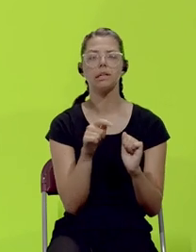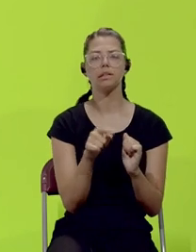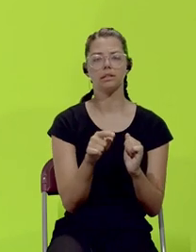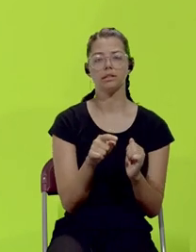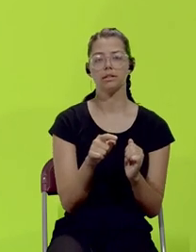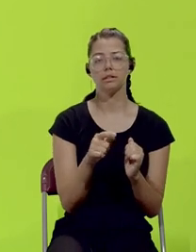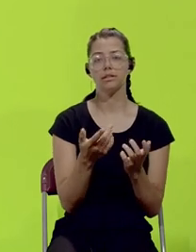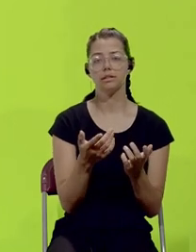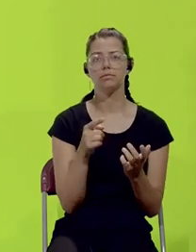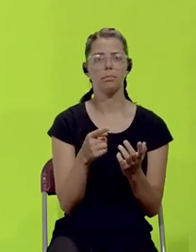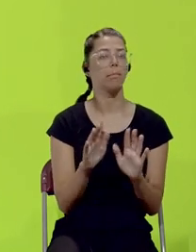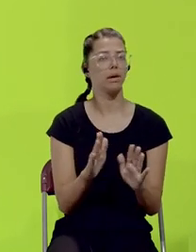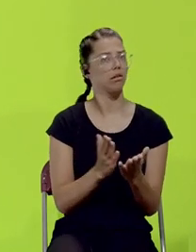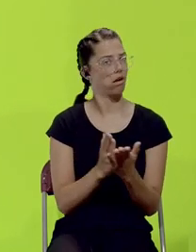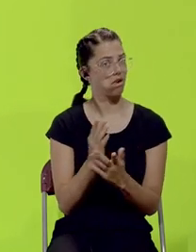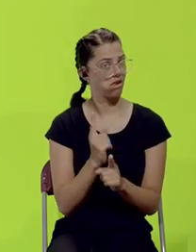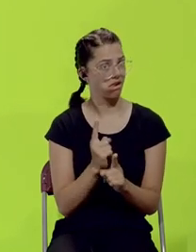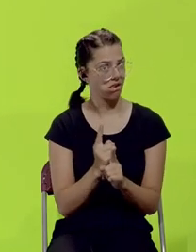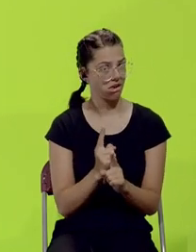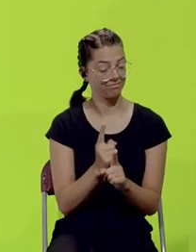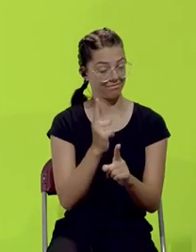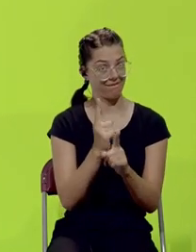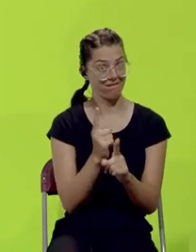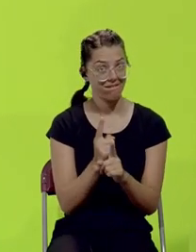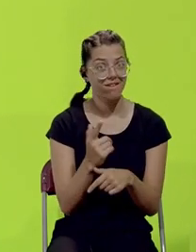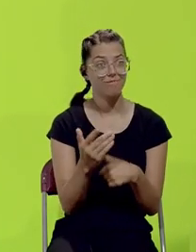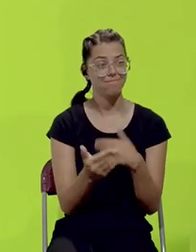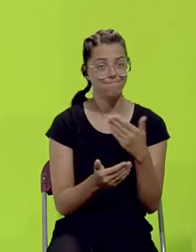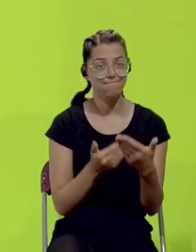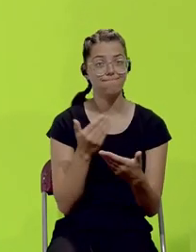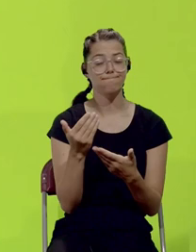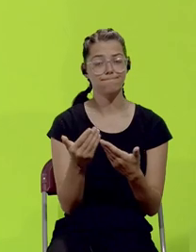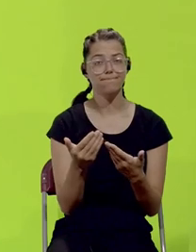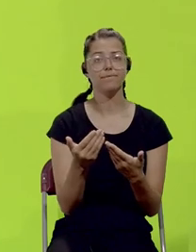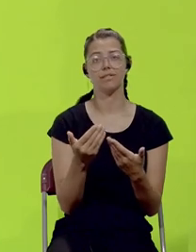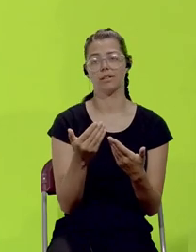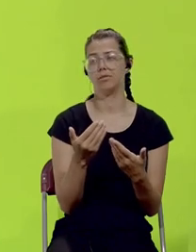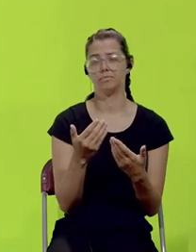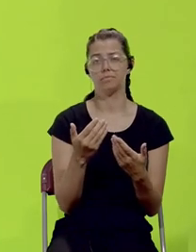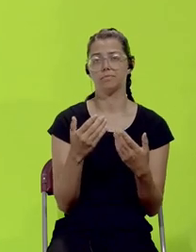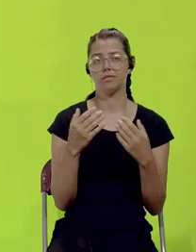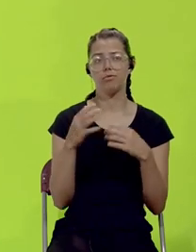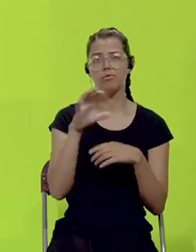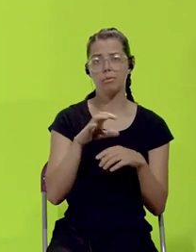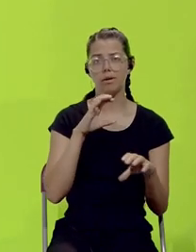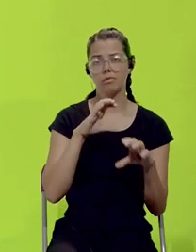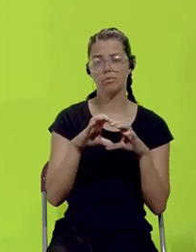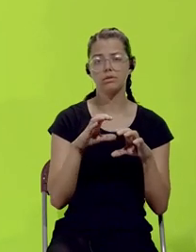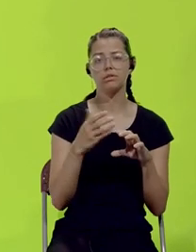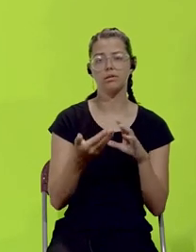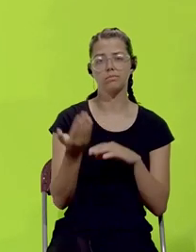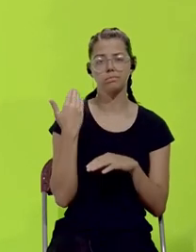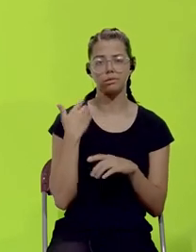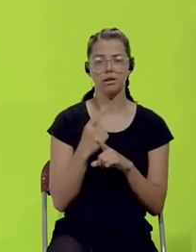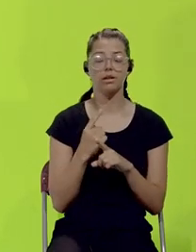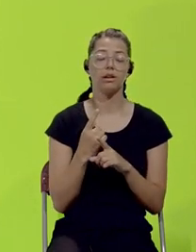importante, ainda está presente nos meios de comunicação convencionais. E, por outro lado, a quem é que se dirige? São muitas